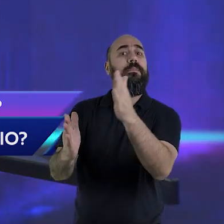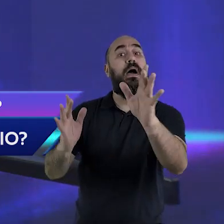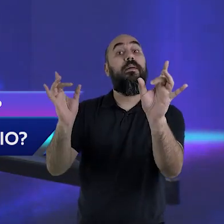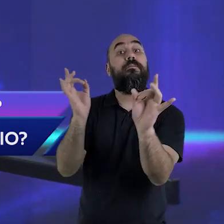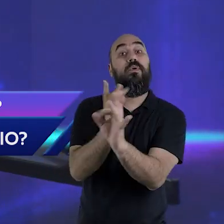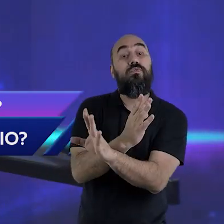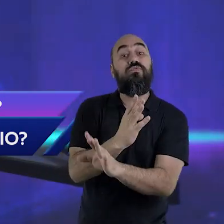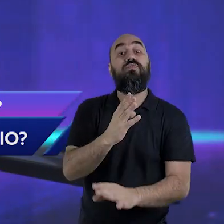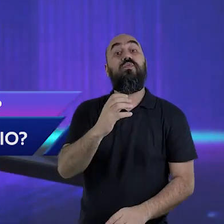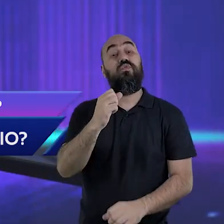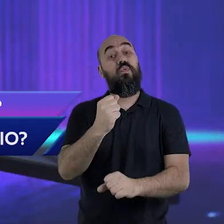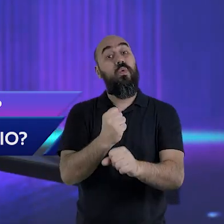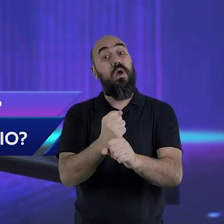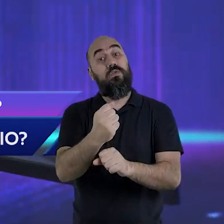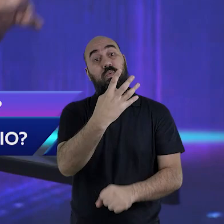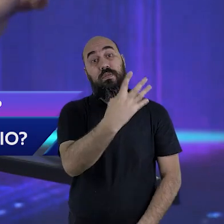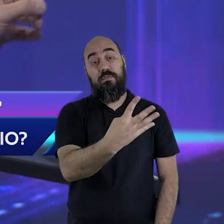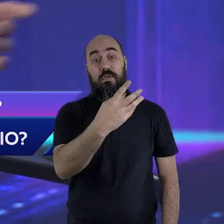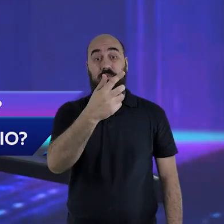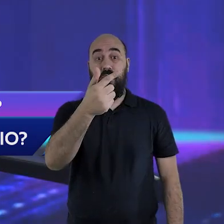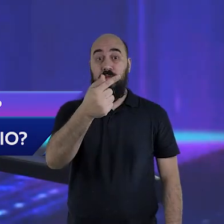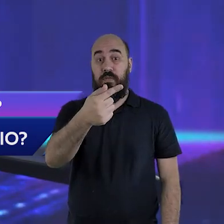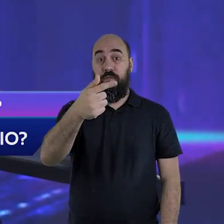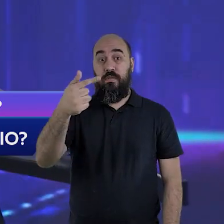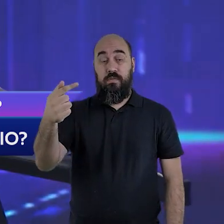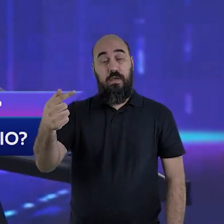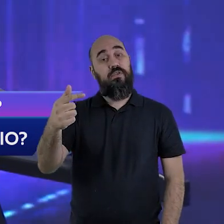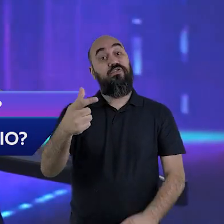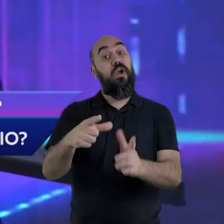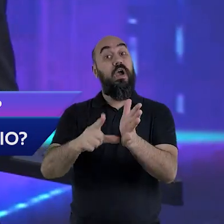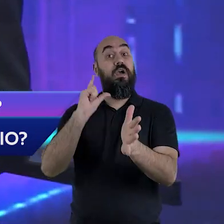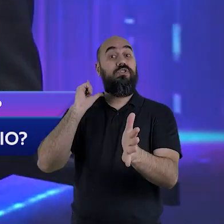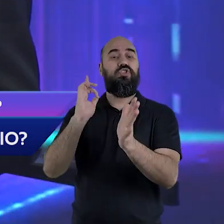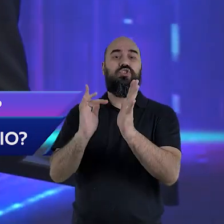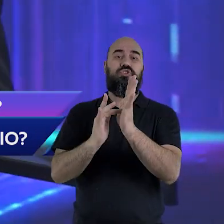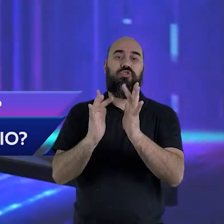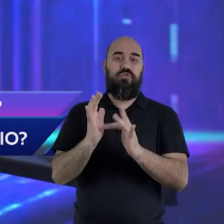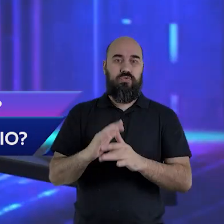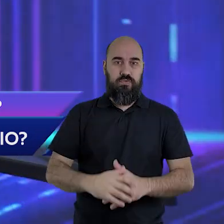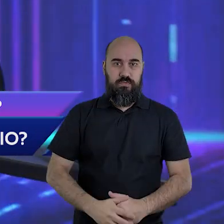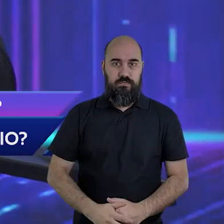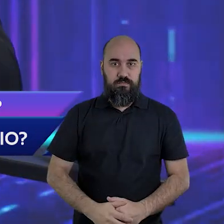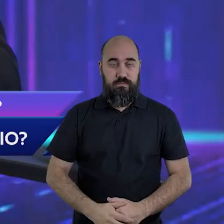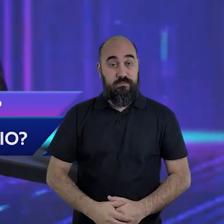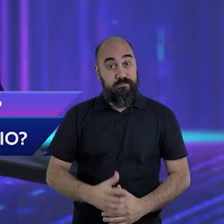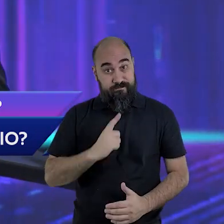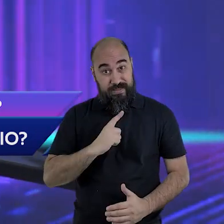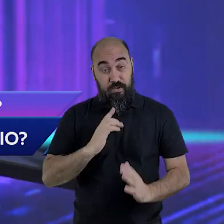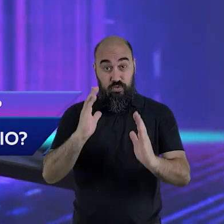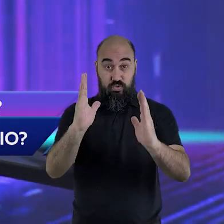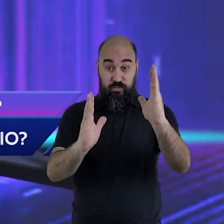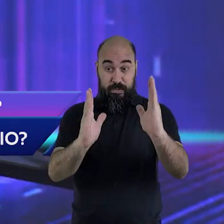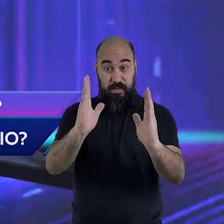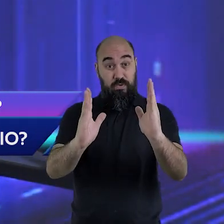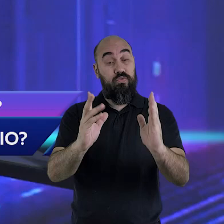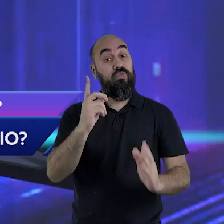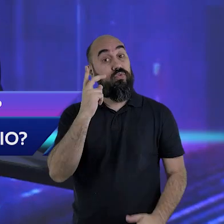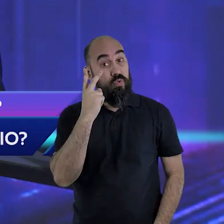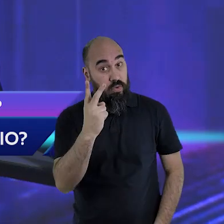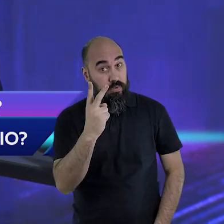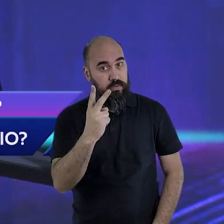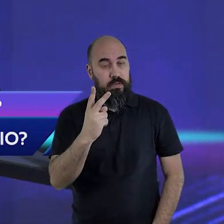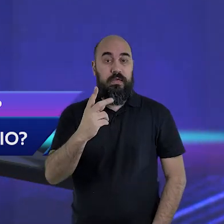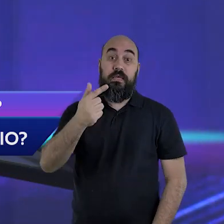457 a.C. No verso que acabamos de ler em Daniel, no capítulo 9, Veja que há 2 períodos,